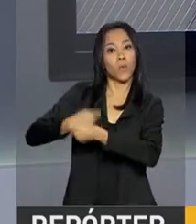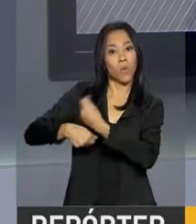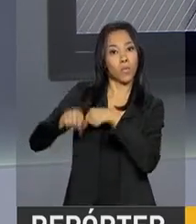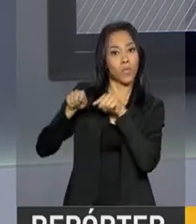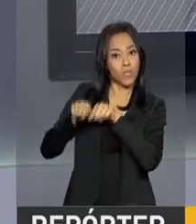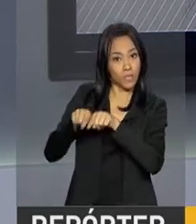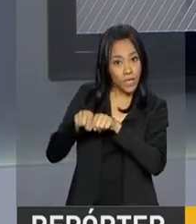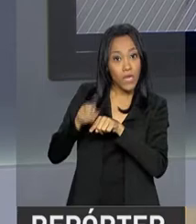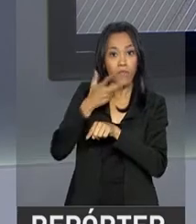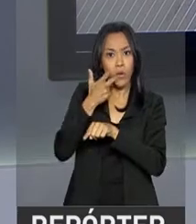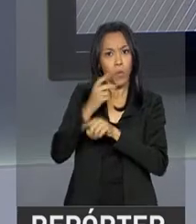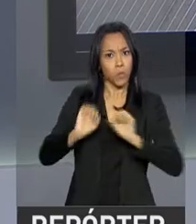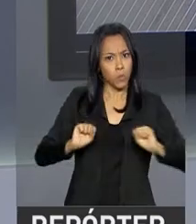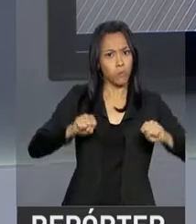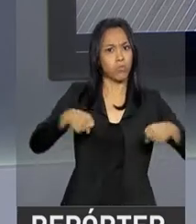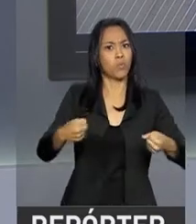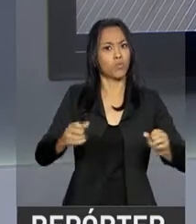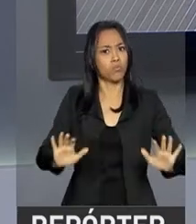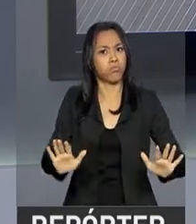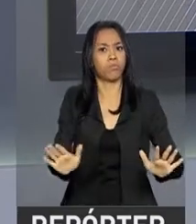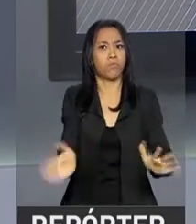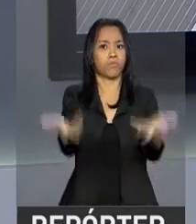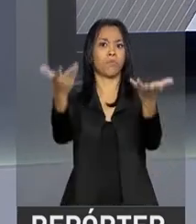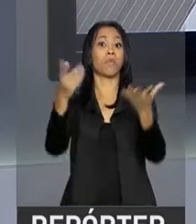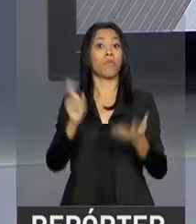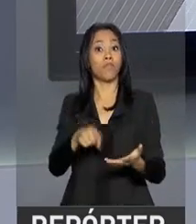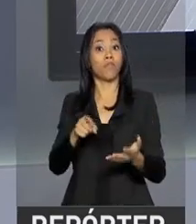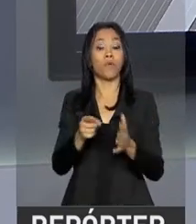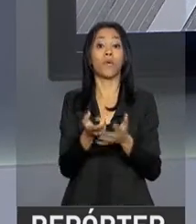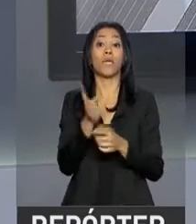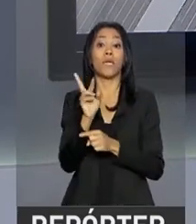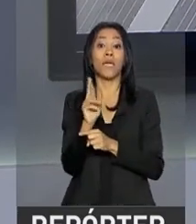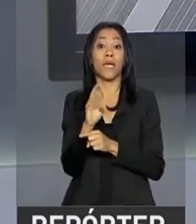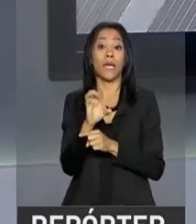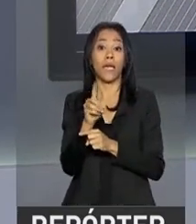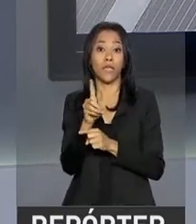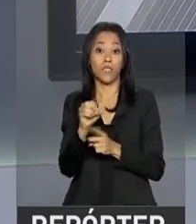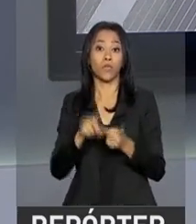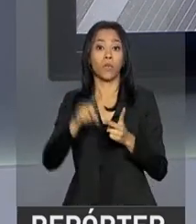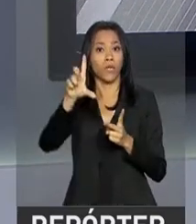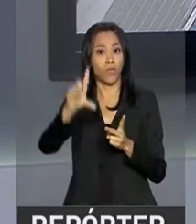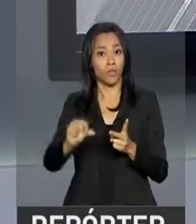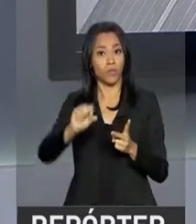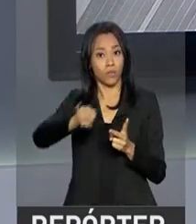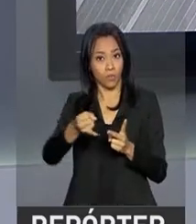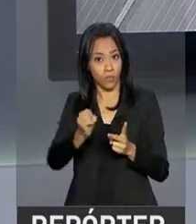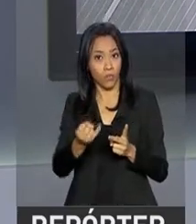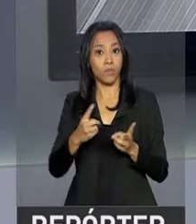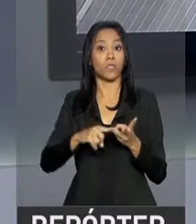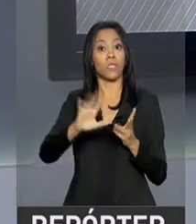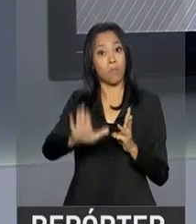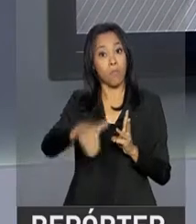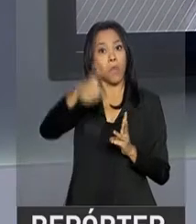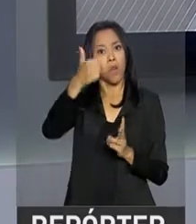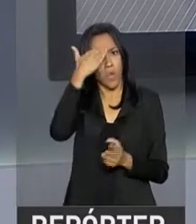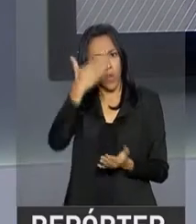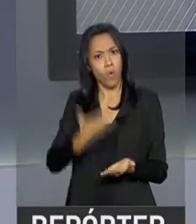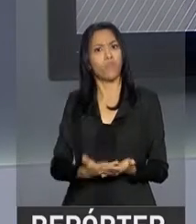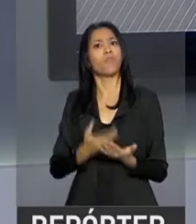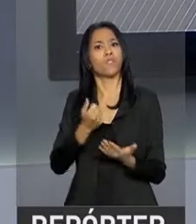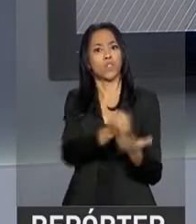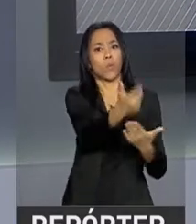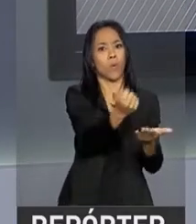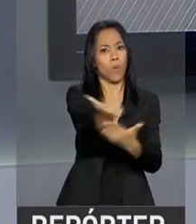o impulso proporcionado pela expansão do crédito a redução das taxas de juros ea melhora dos níveis de confiança do consumidor